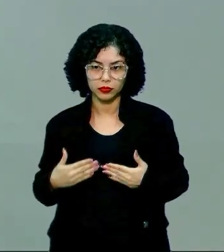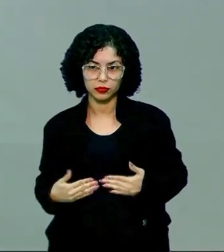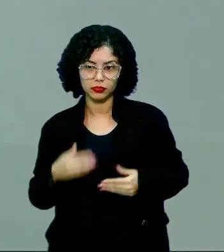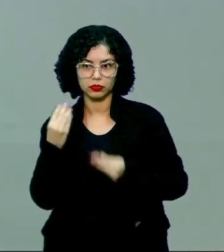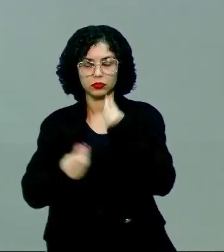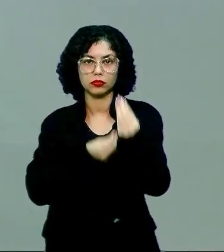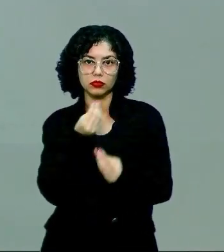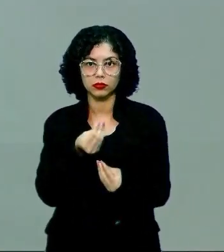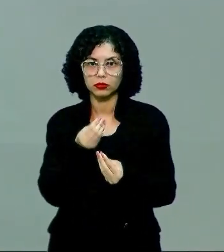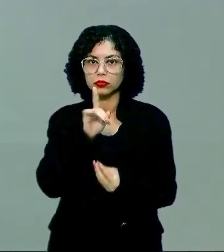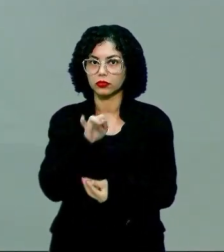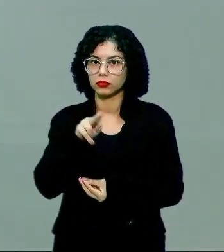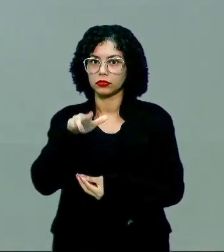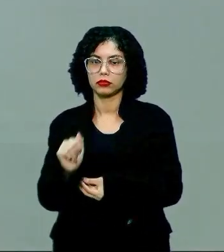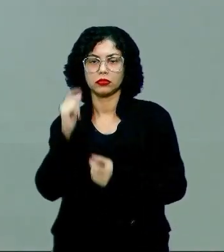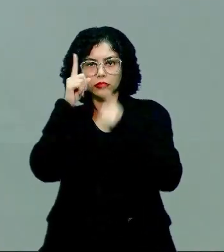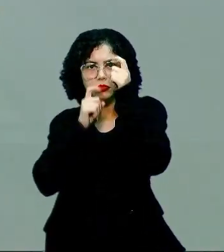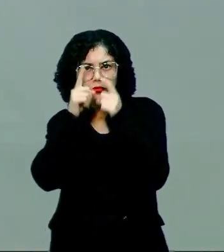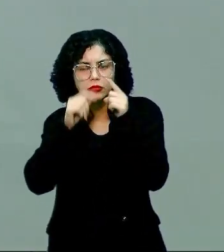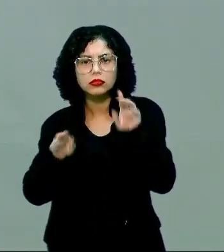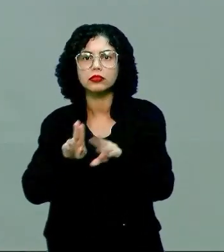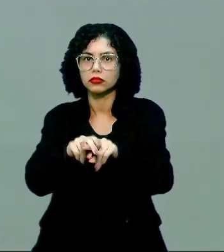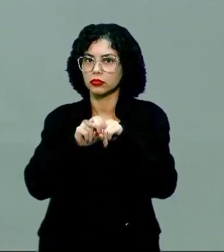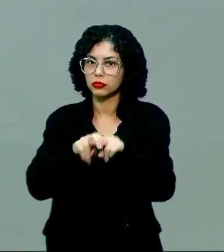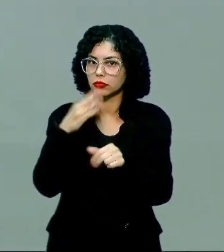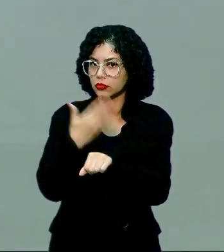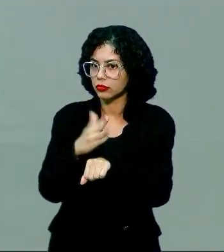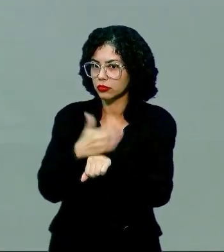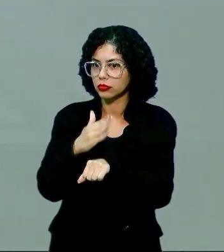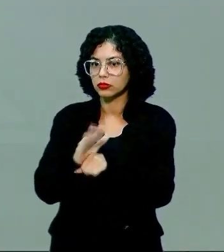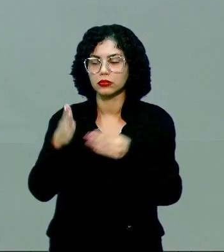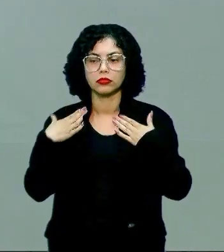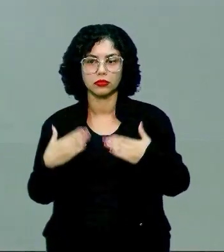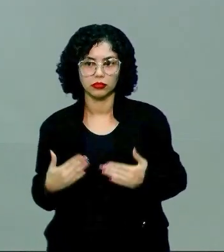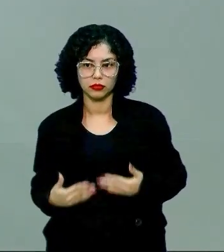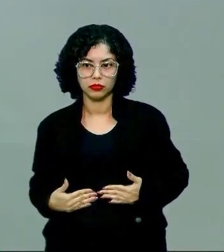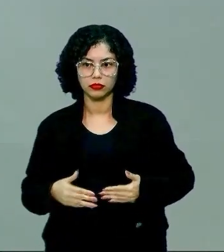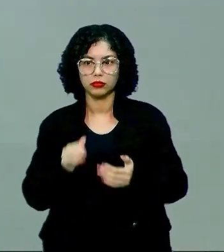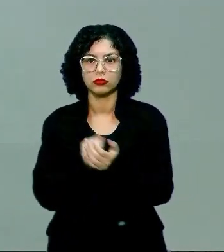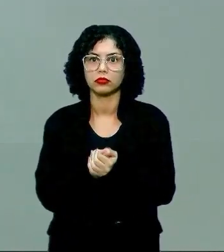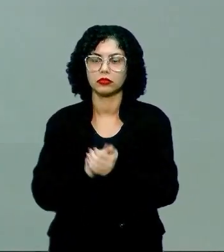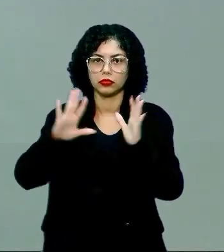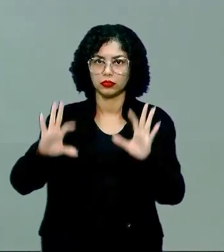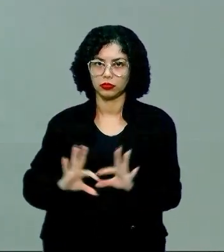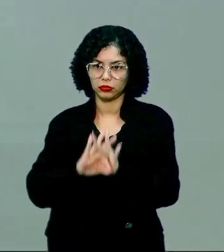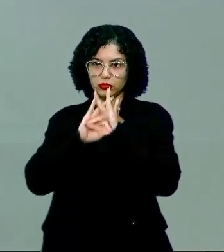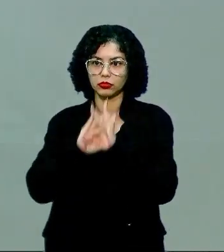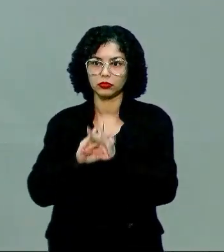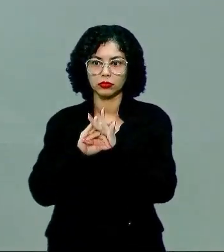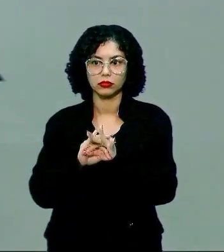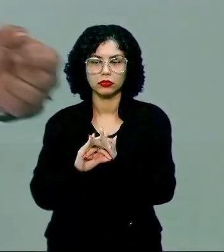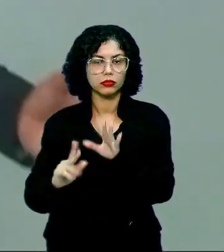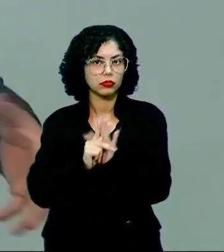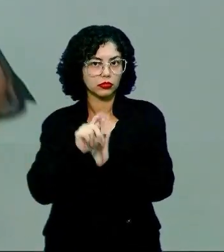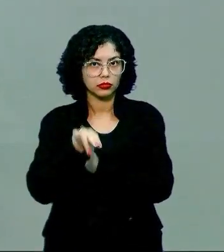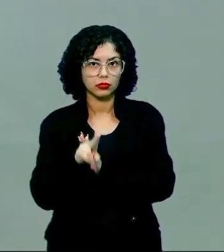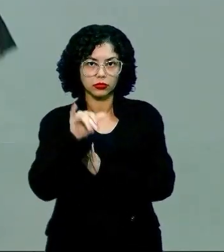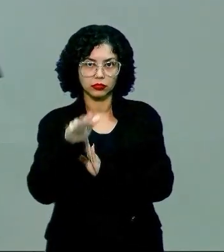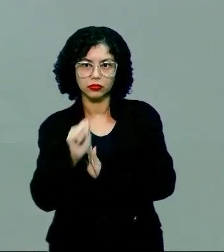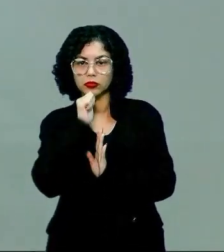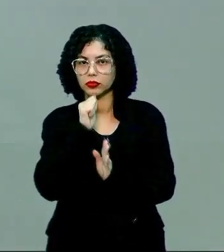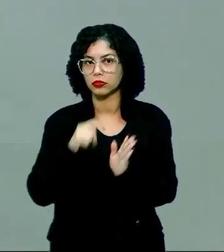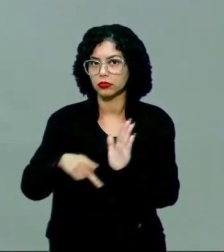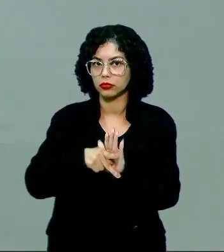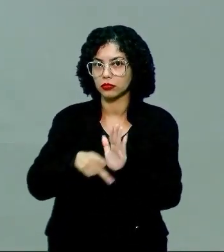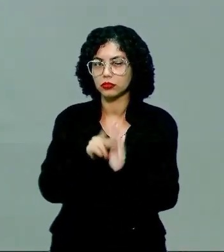como dinâmica de expressão então por isso que são práticas temporais correlacionadas a essa autonomia que é